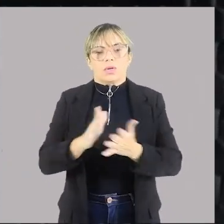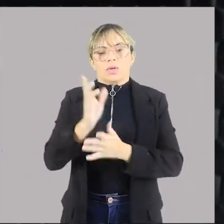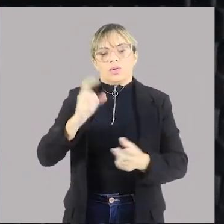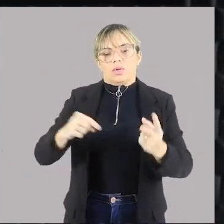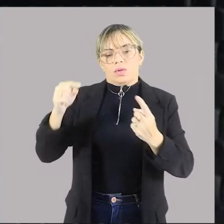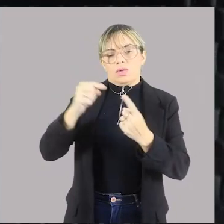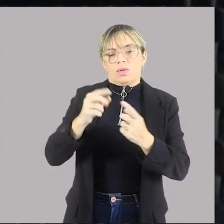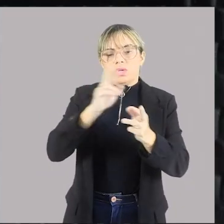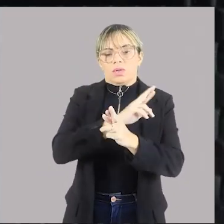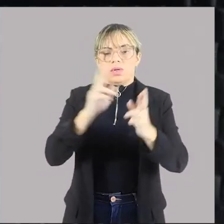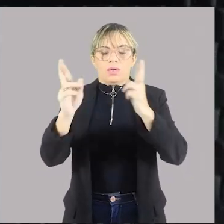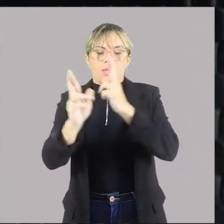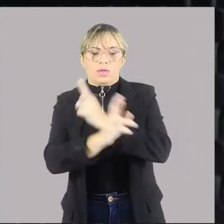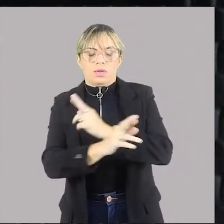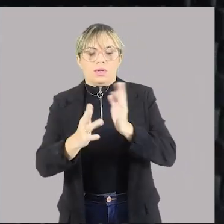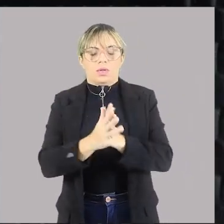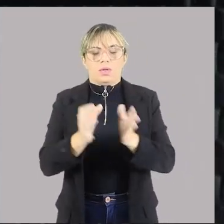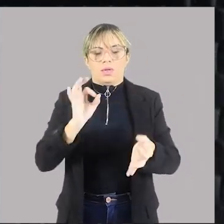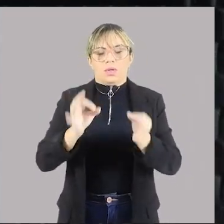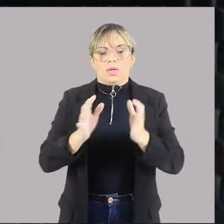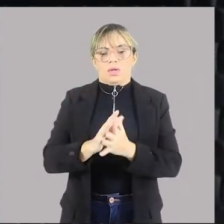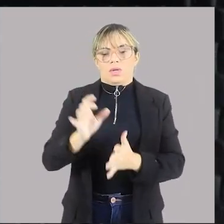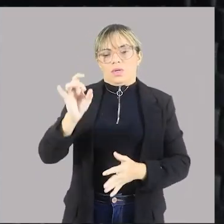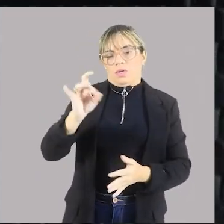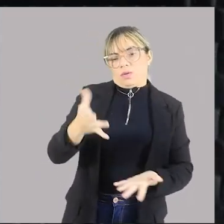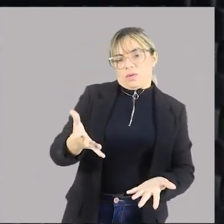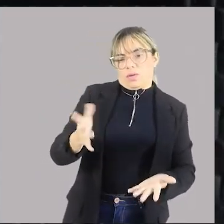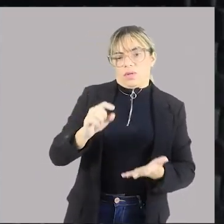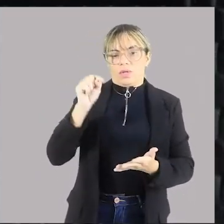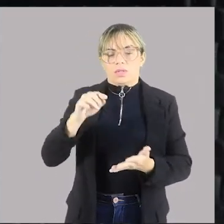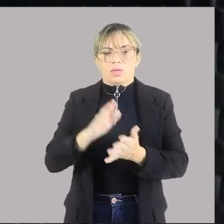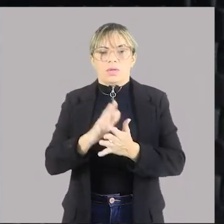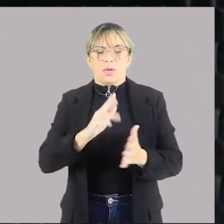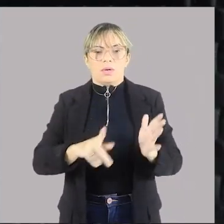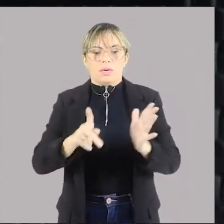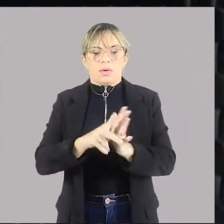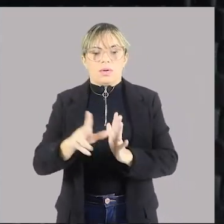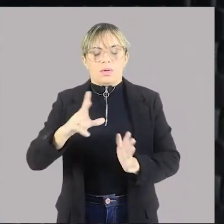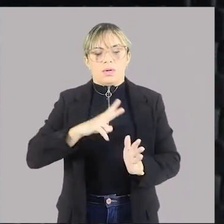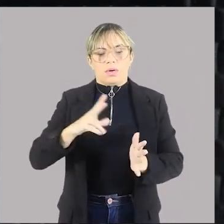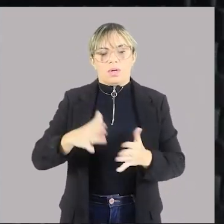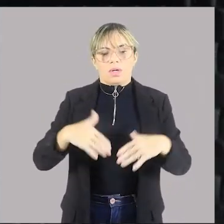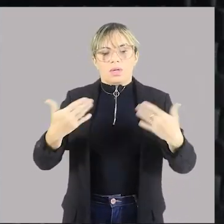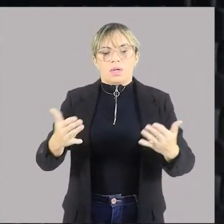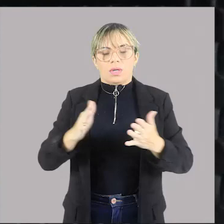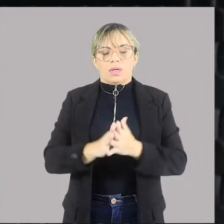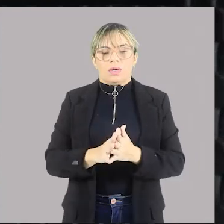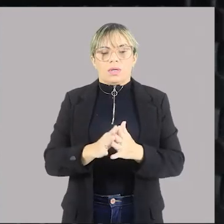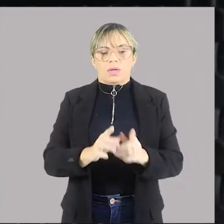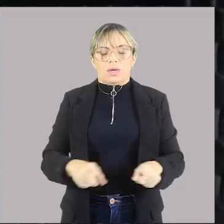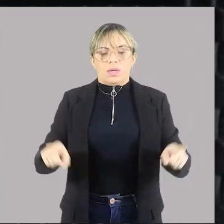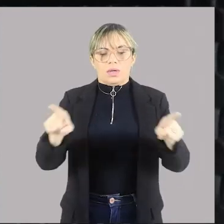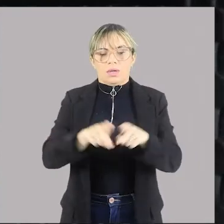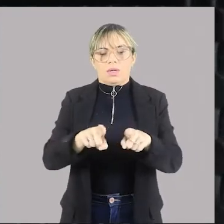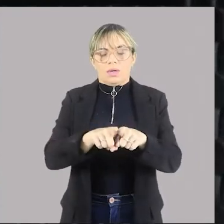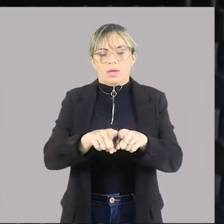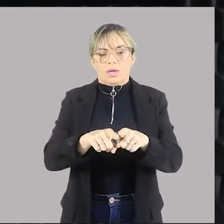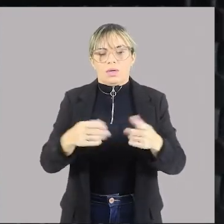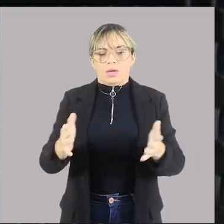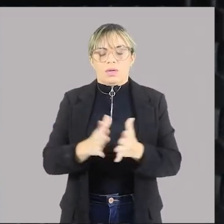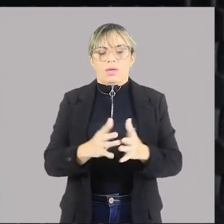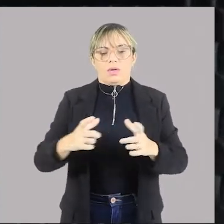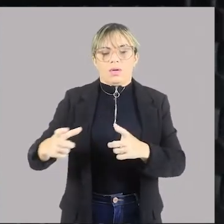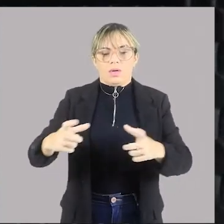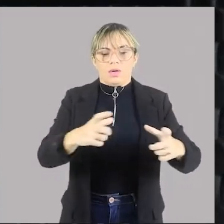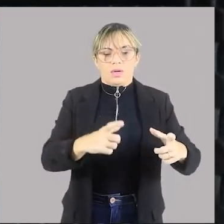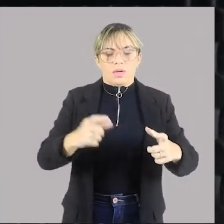as relações jurídicas, elas não são apenas entre a administração e os particulares, mas entre a administração e seus órgãos,